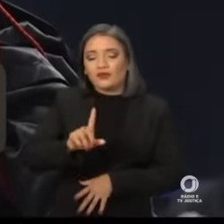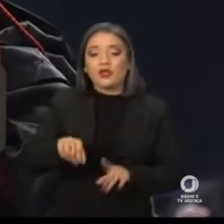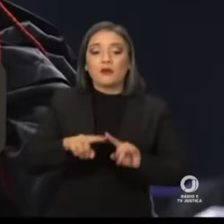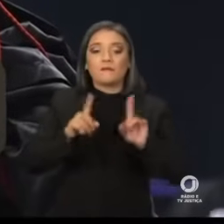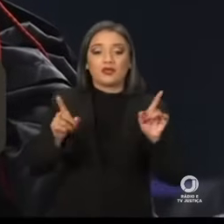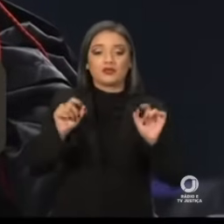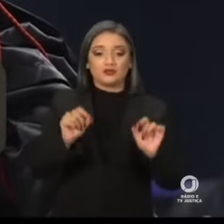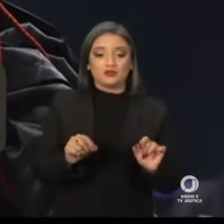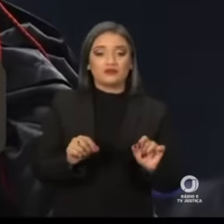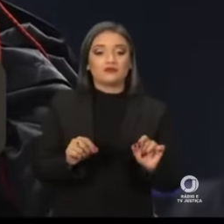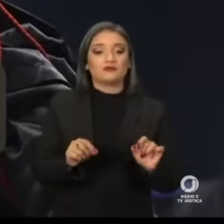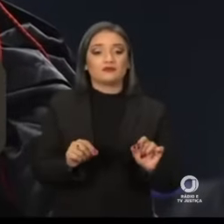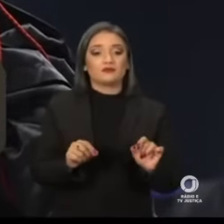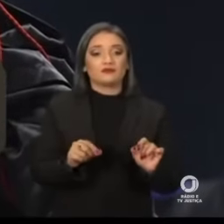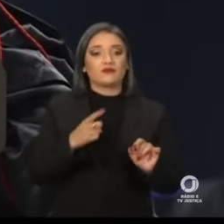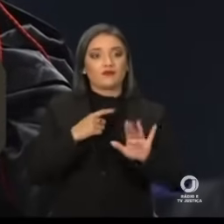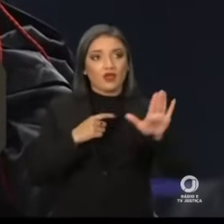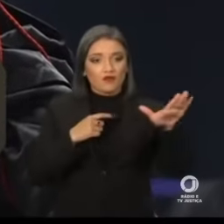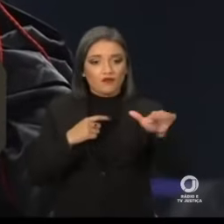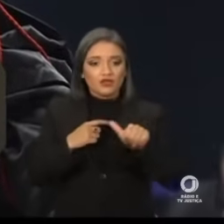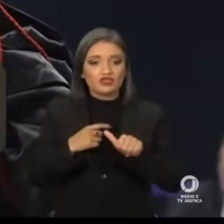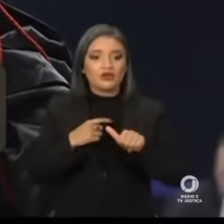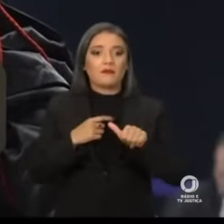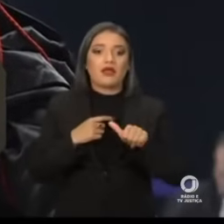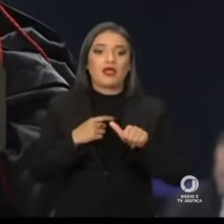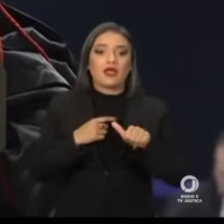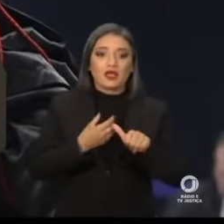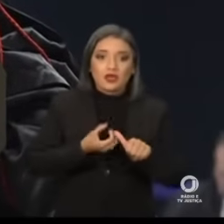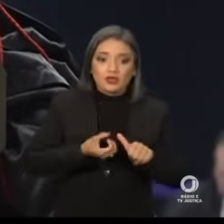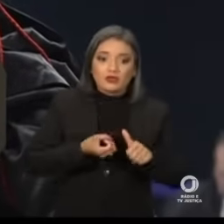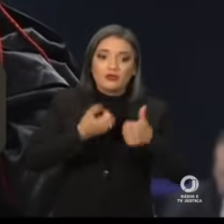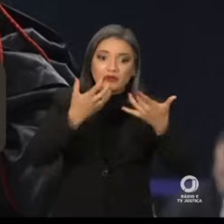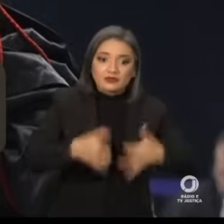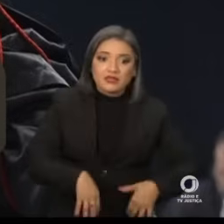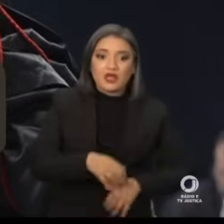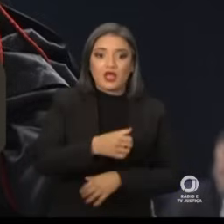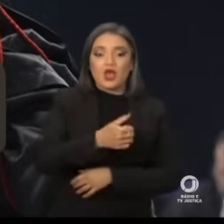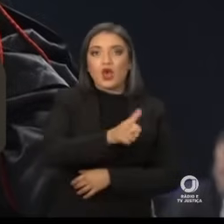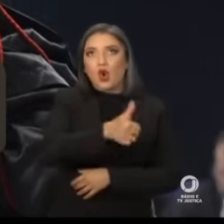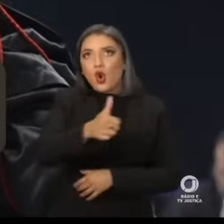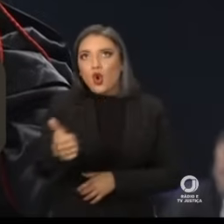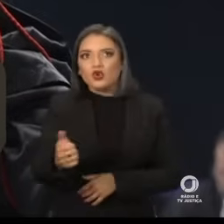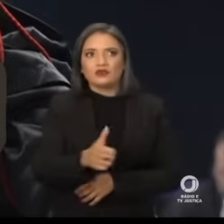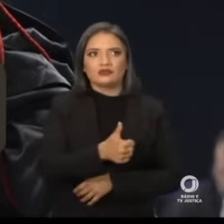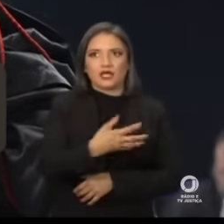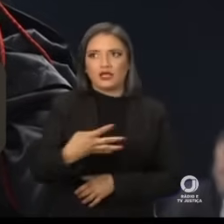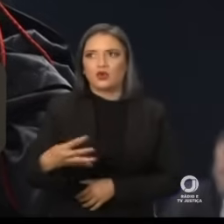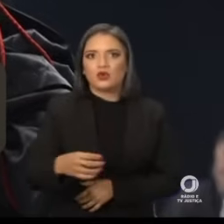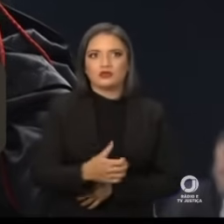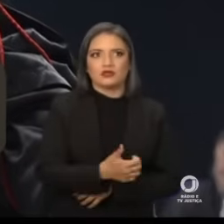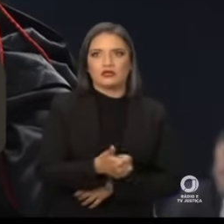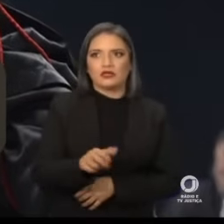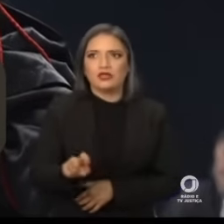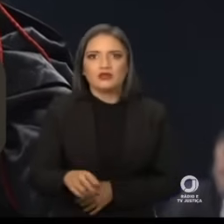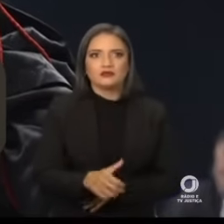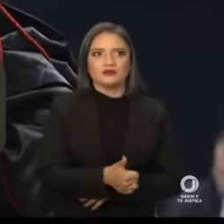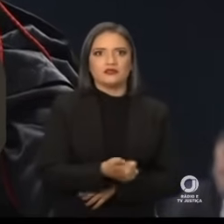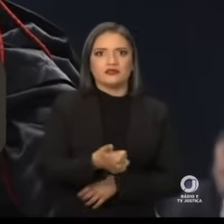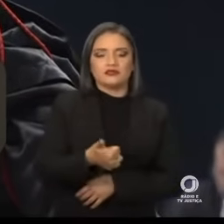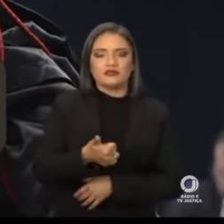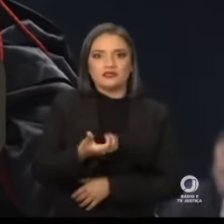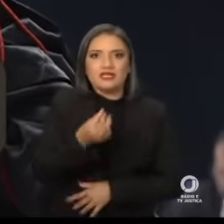foi chamado para depor 11, 12, 13, 14, 15, 16 vezes. Mas,